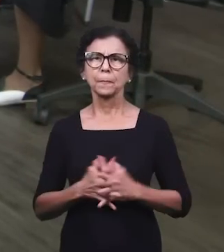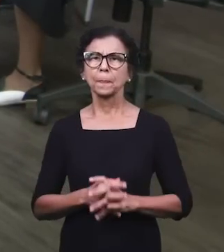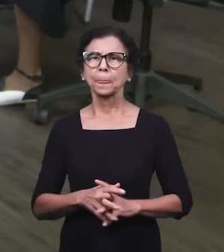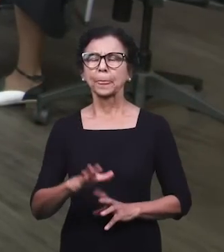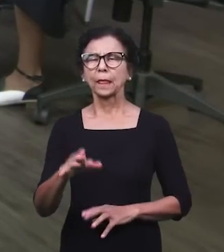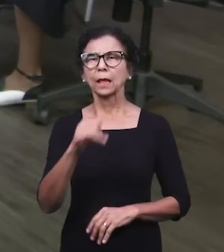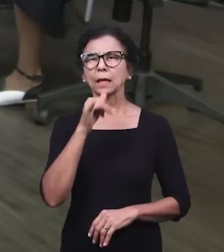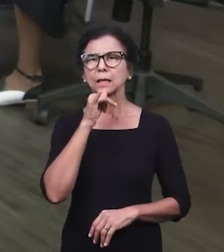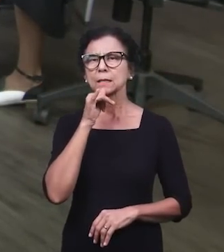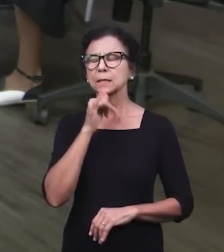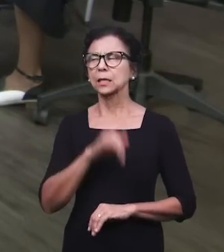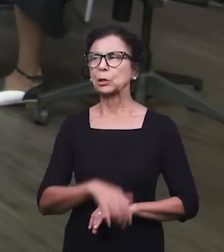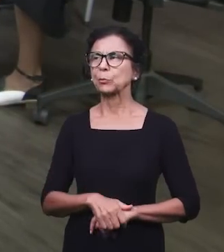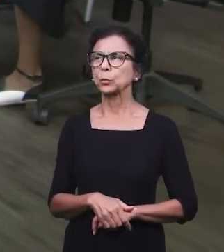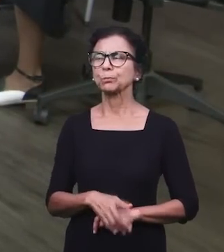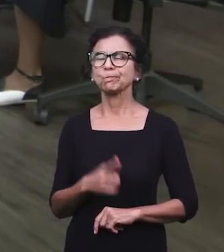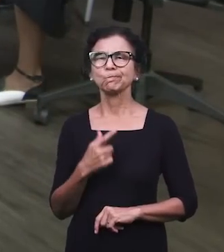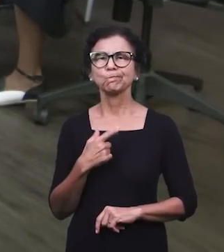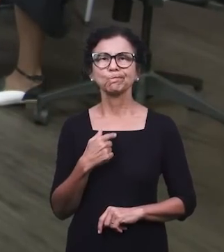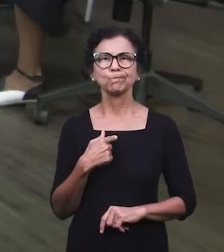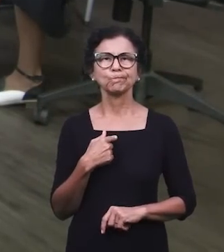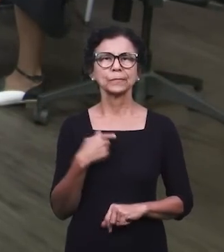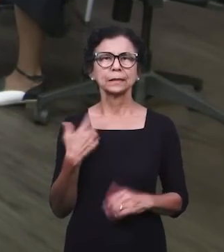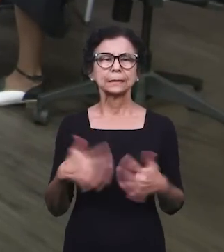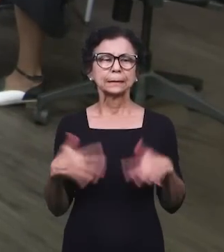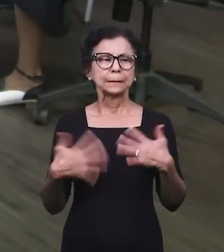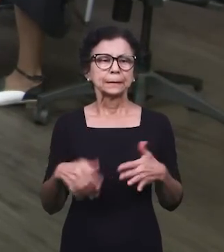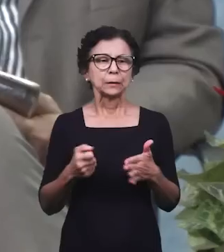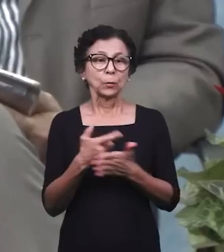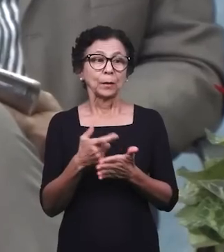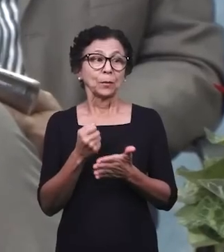aqui na expectativa de uma compra, no impulso de uma compra,